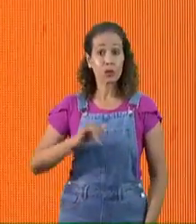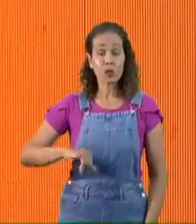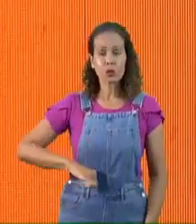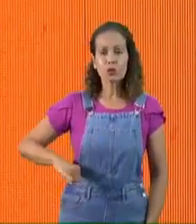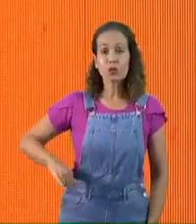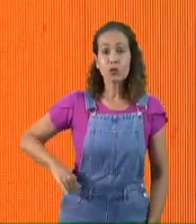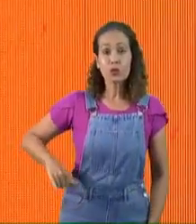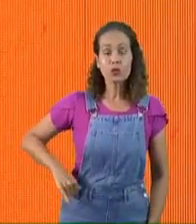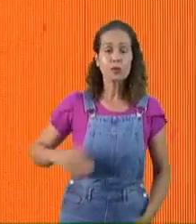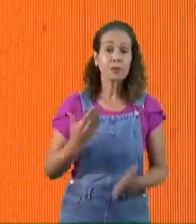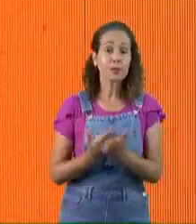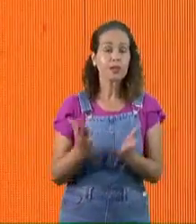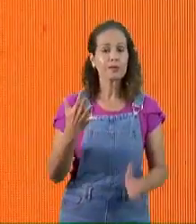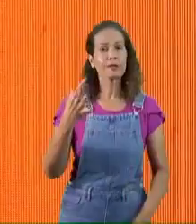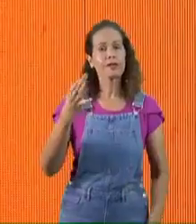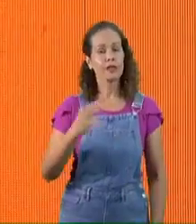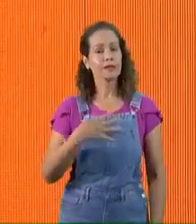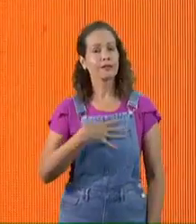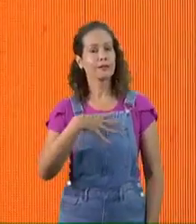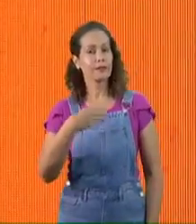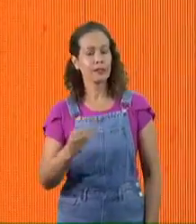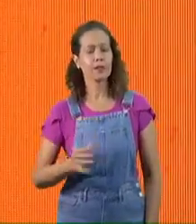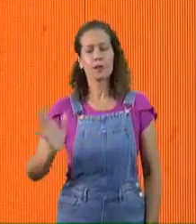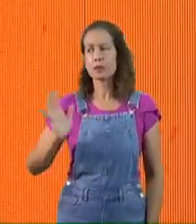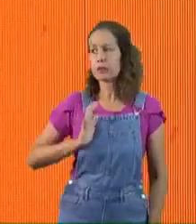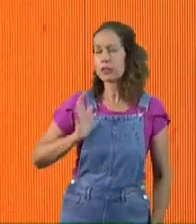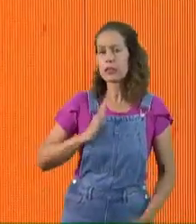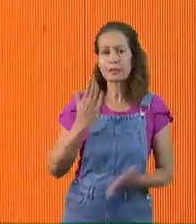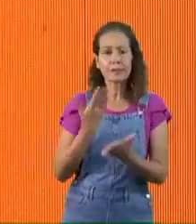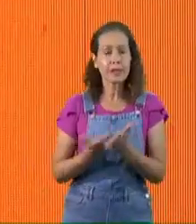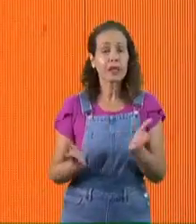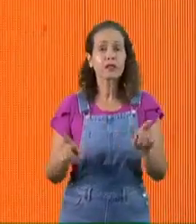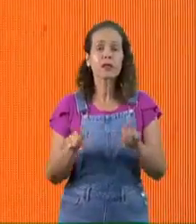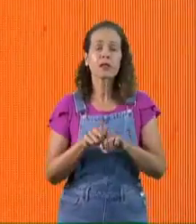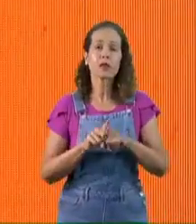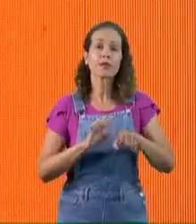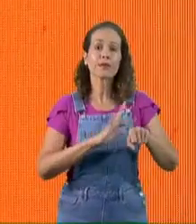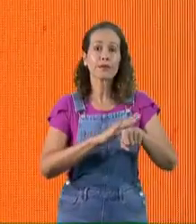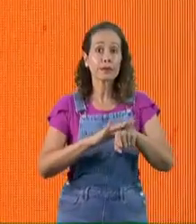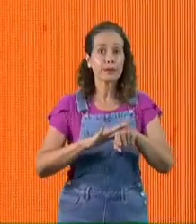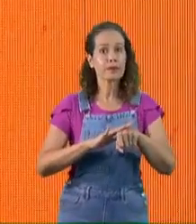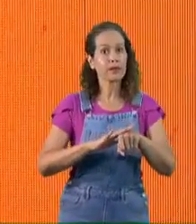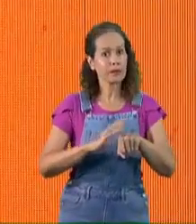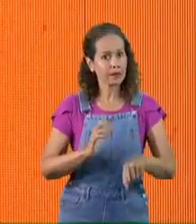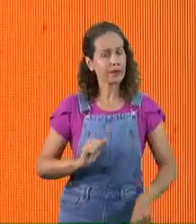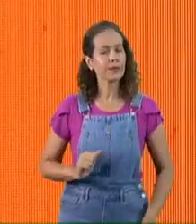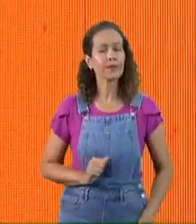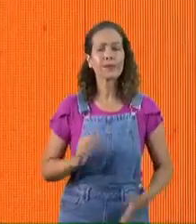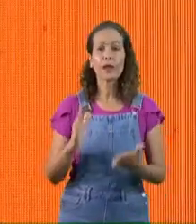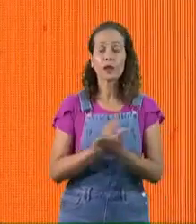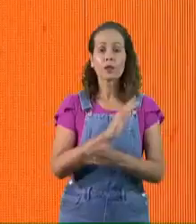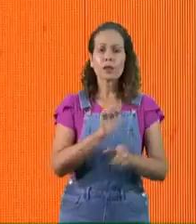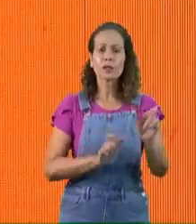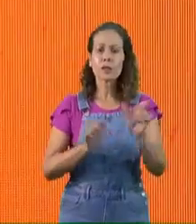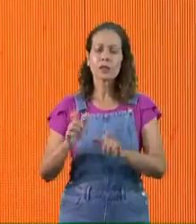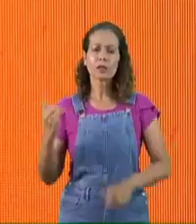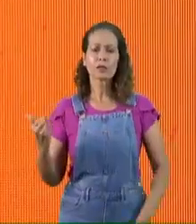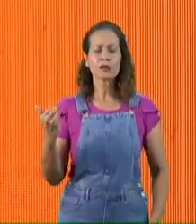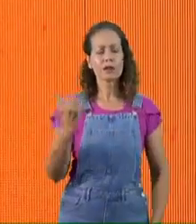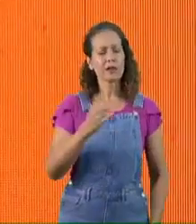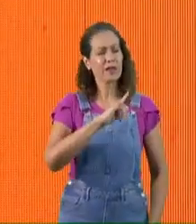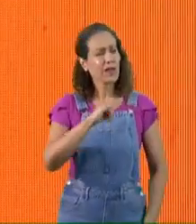seus 10 filhos, toda a sua riqueza, e ainda fica doente. E algumas pessoas começaram a falar com ele: